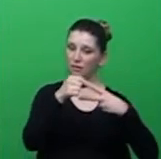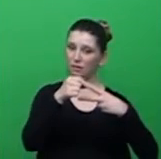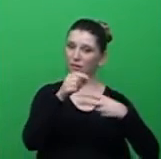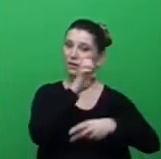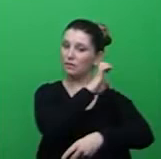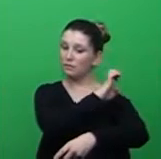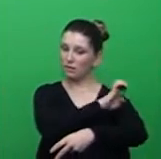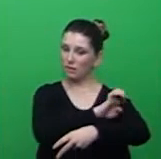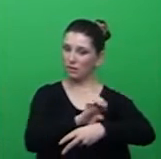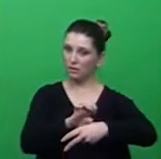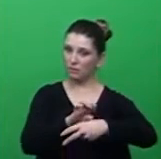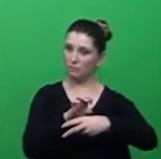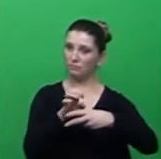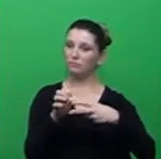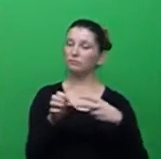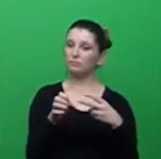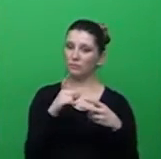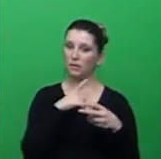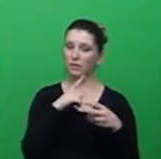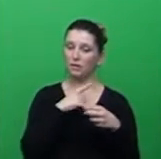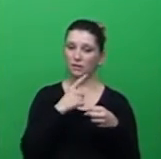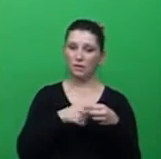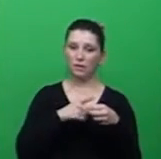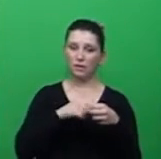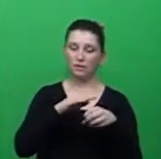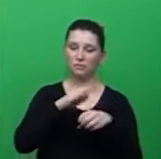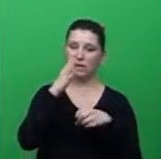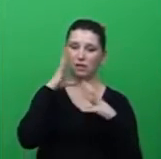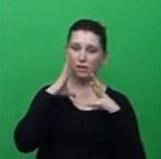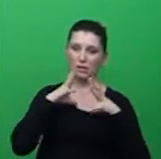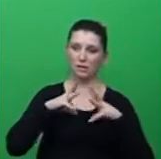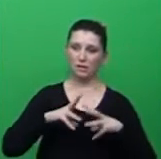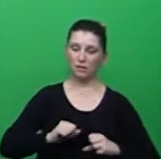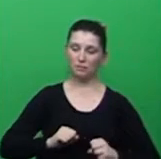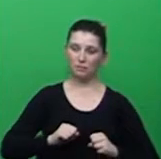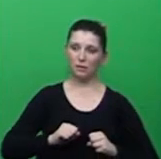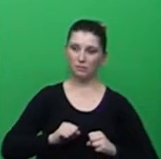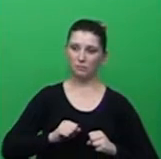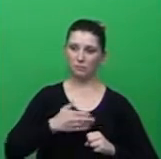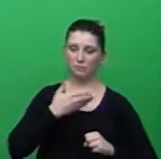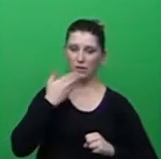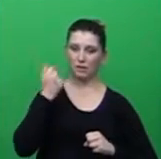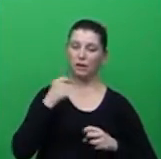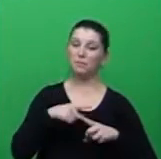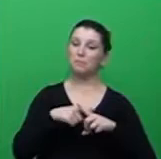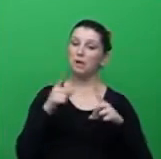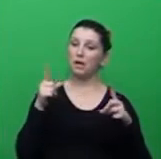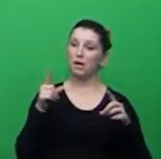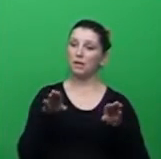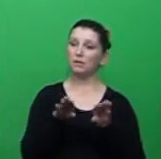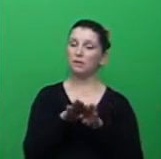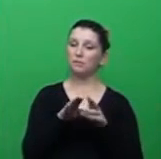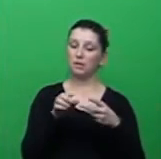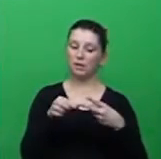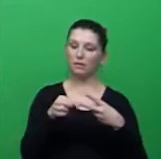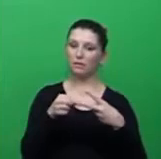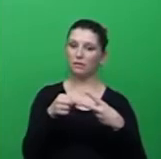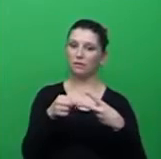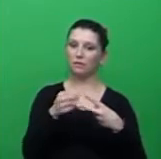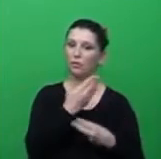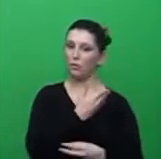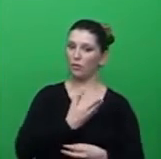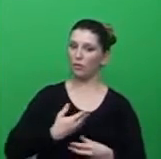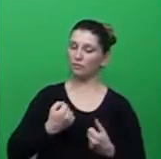que tenhamos uma cidade mais limpa, mais bonita e melhor para se viver, mas o passo também tem que ter a